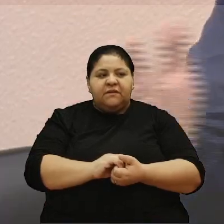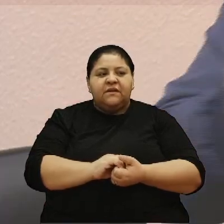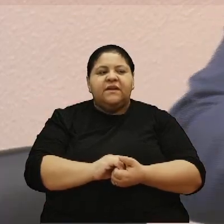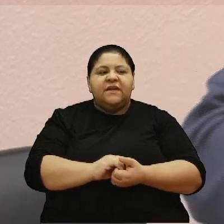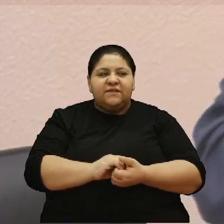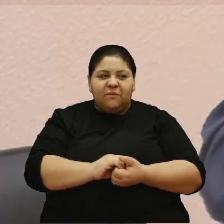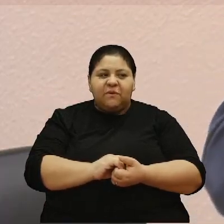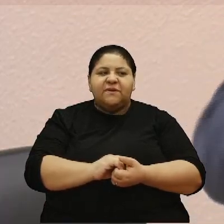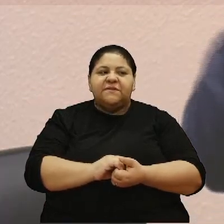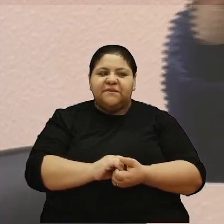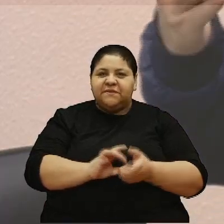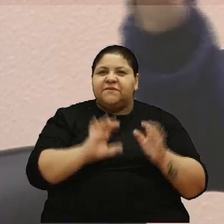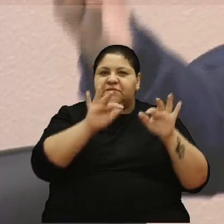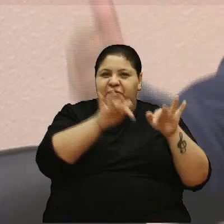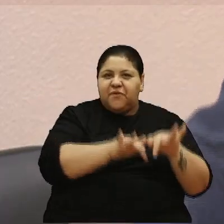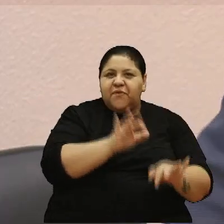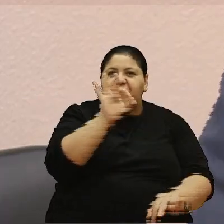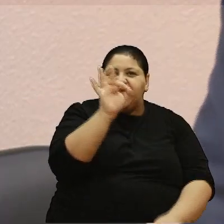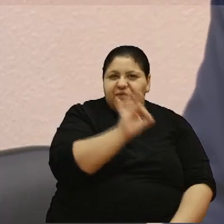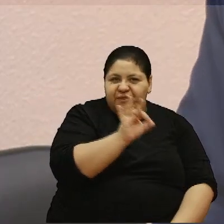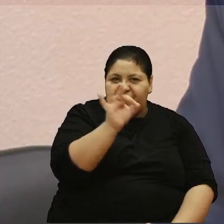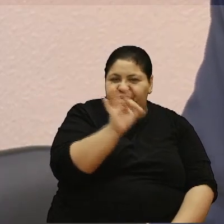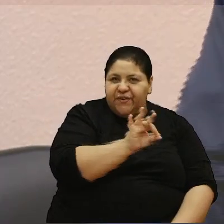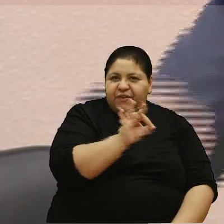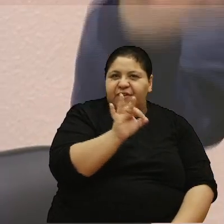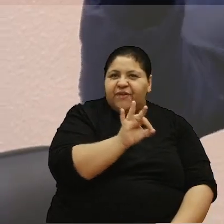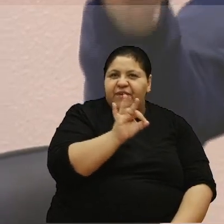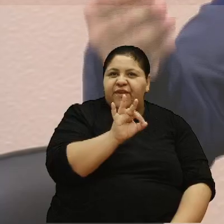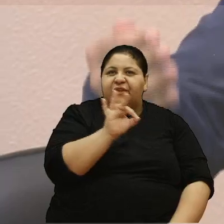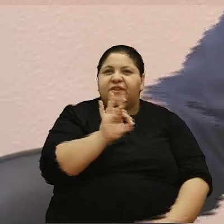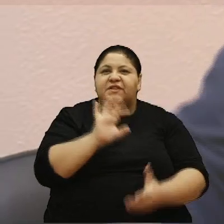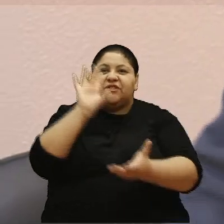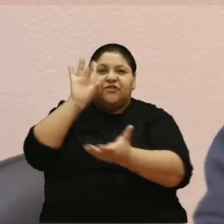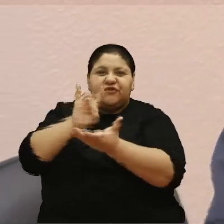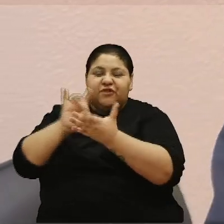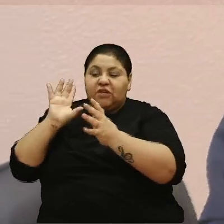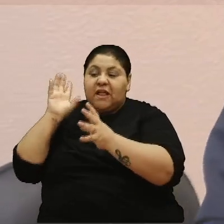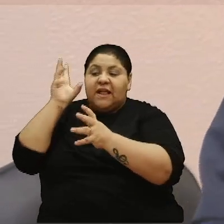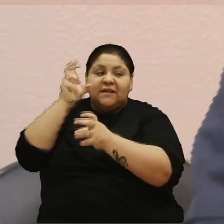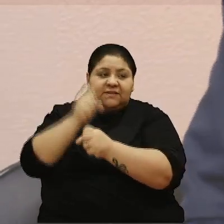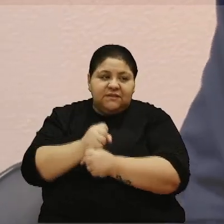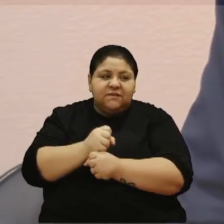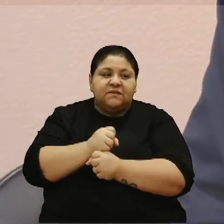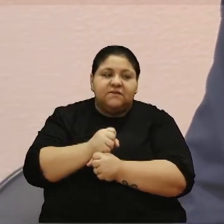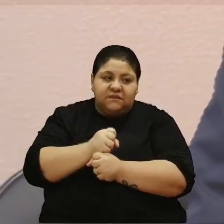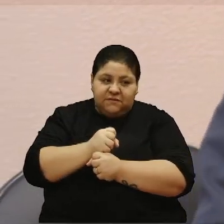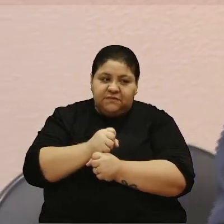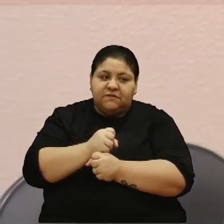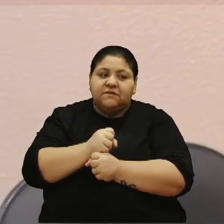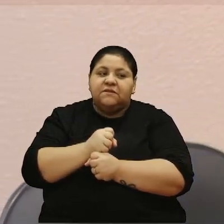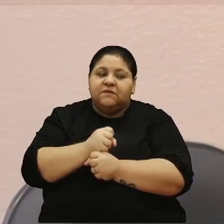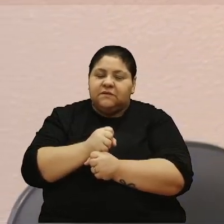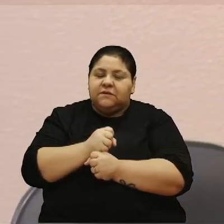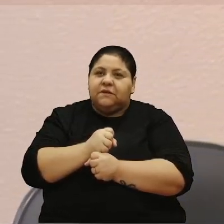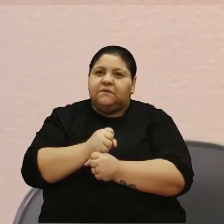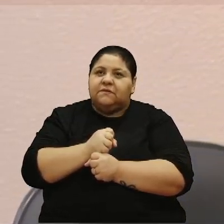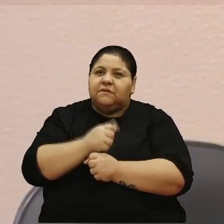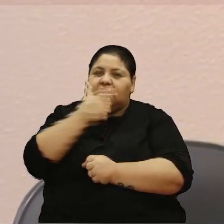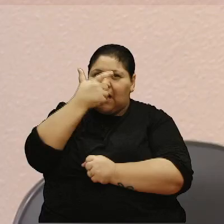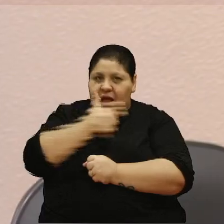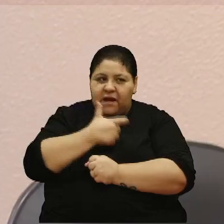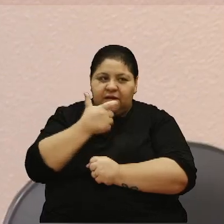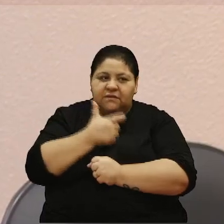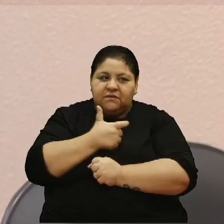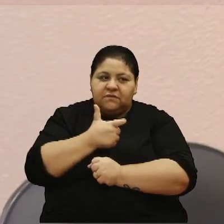acaba com o rol taxativo e sim estabelece exemplificativo, E acho que isso faz com que